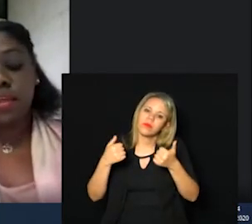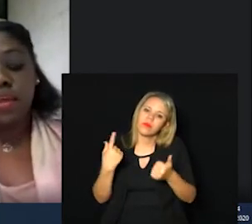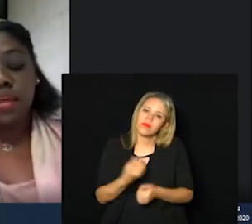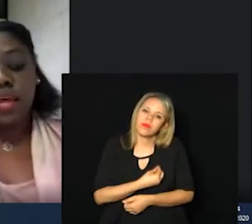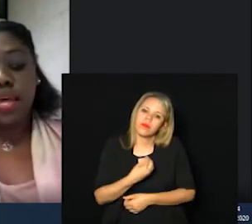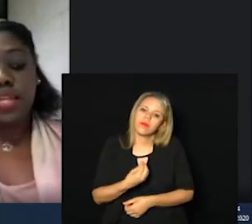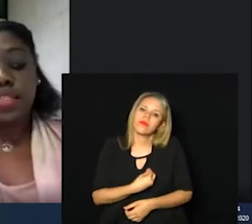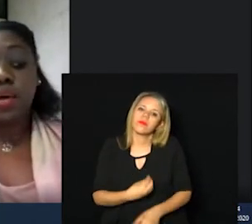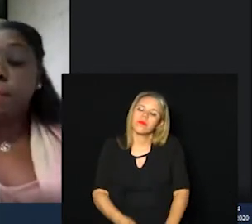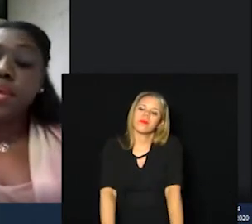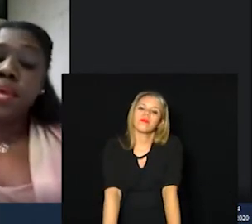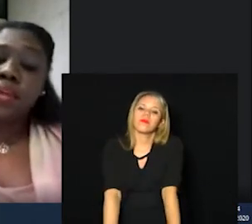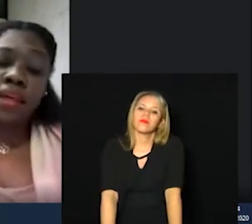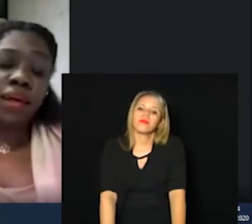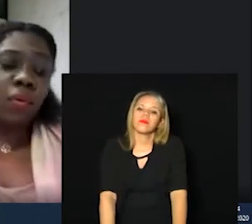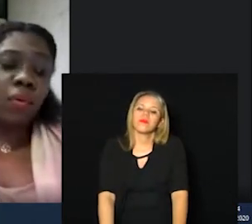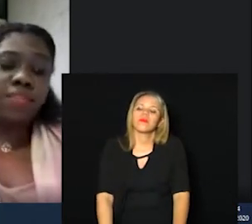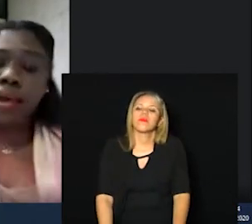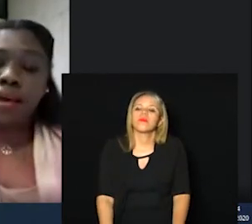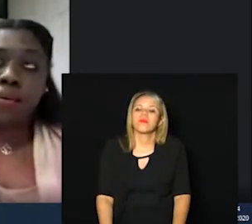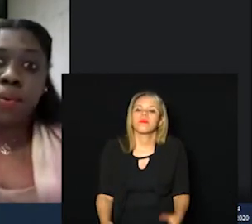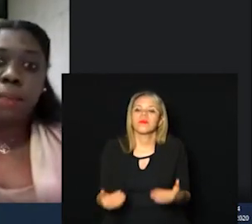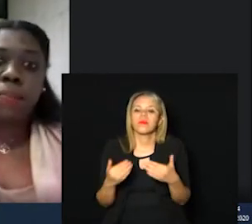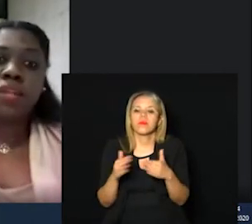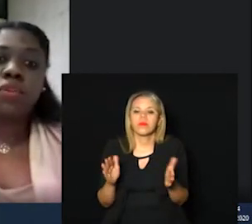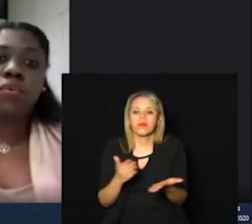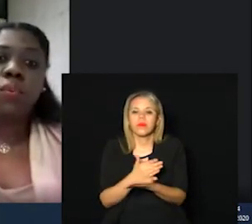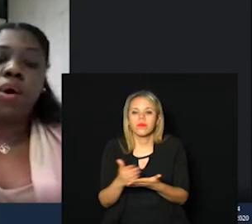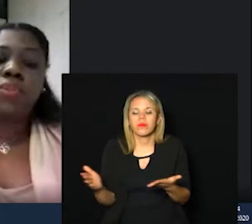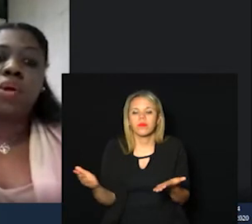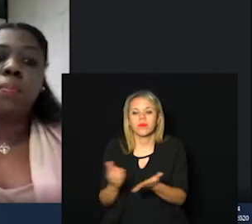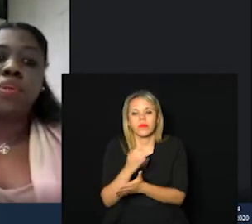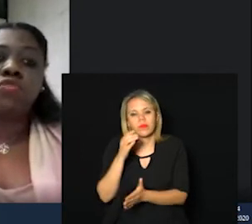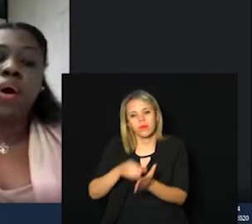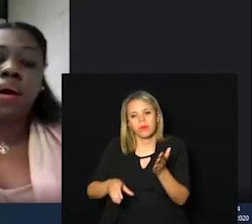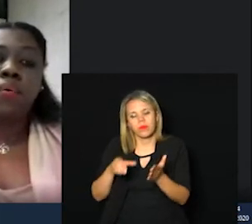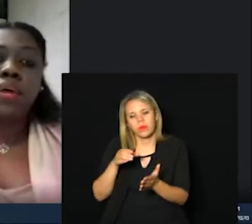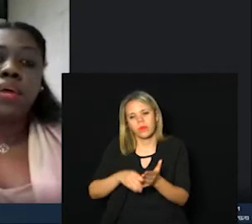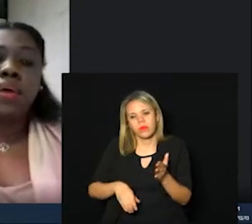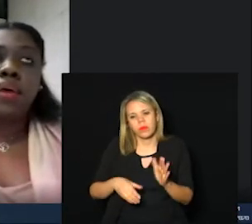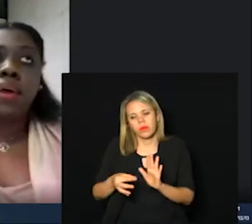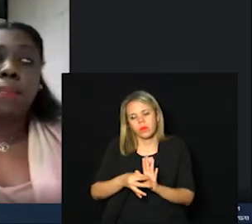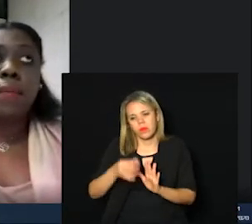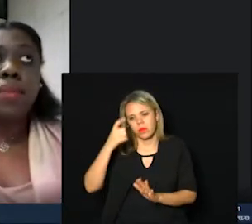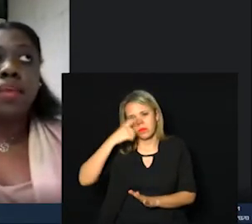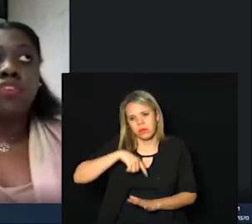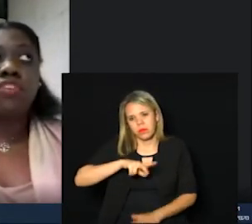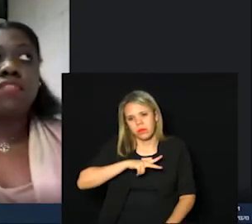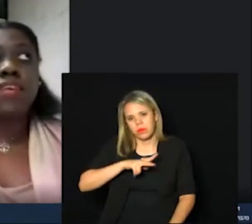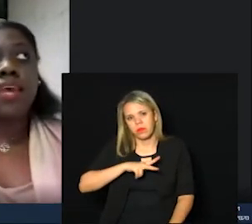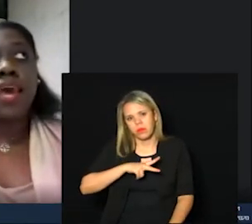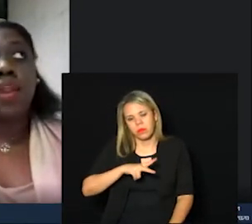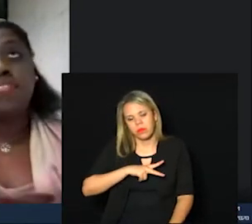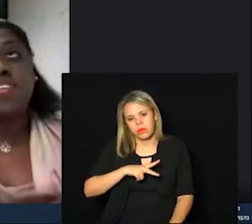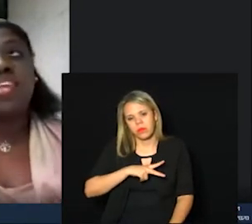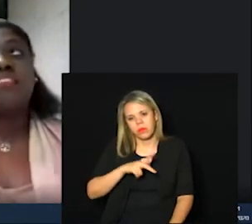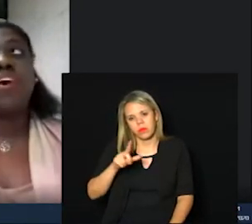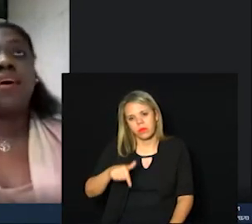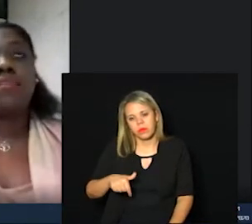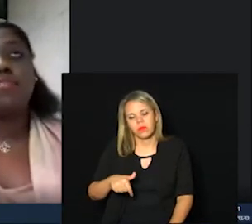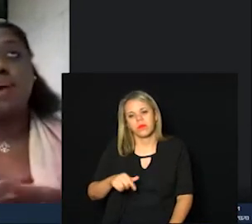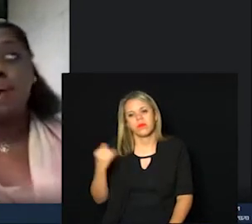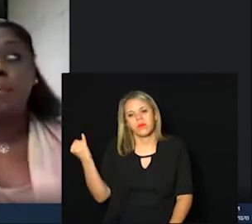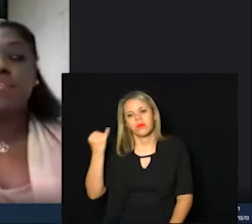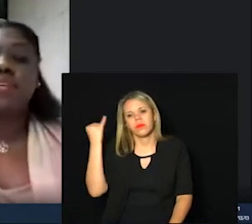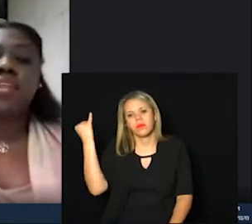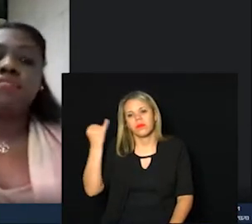vidas. Então, abrir, né, começar um capítulo com algo tão pessoal, para mim, acho que é uma